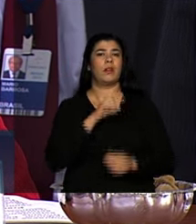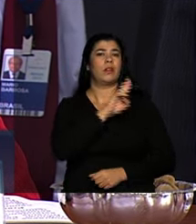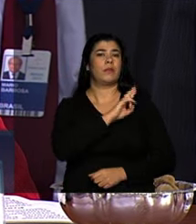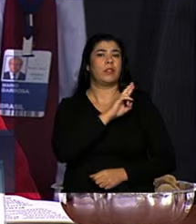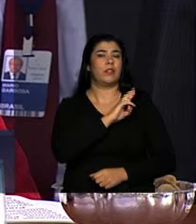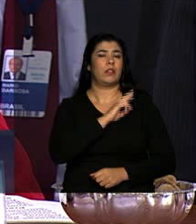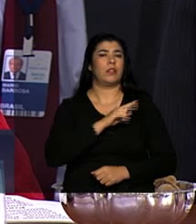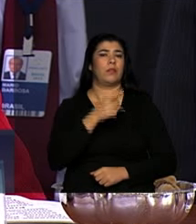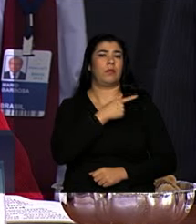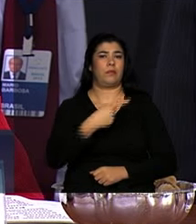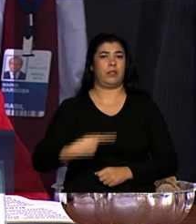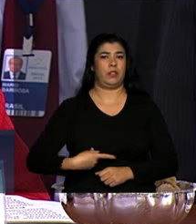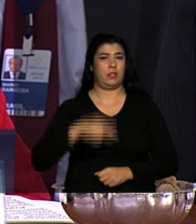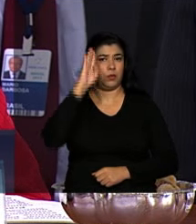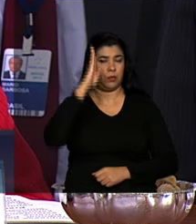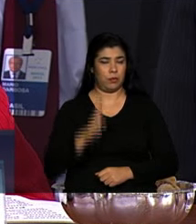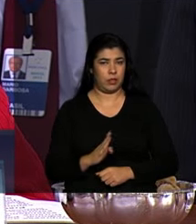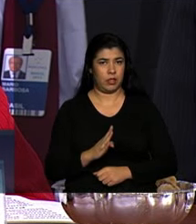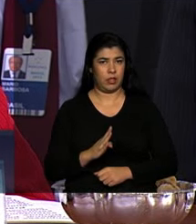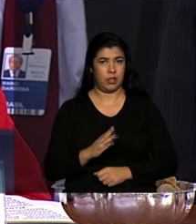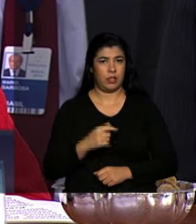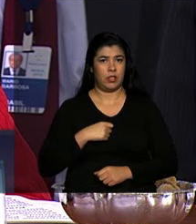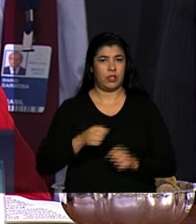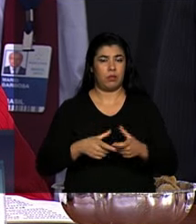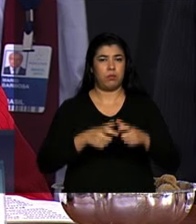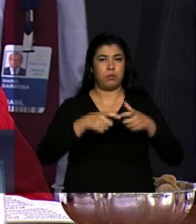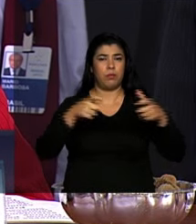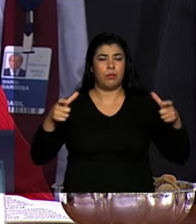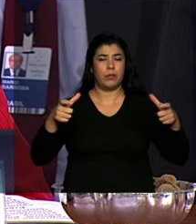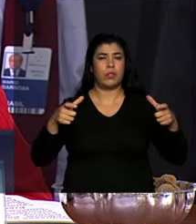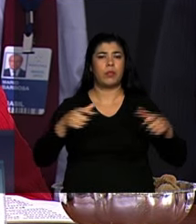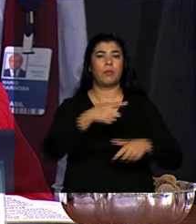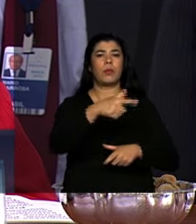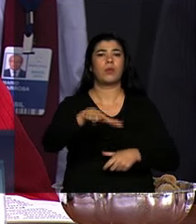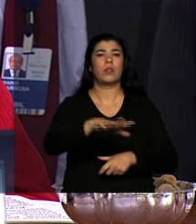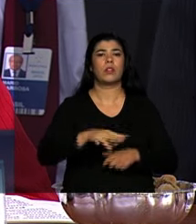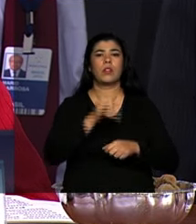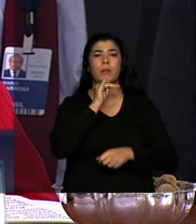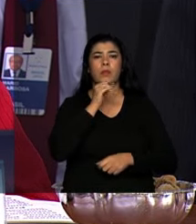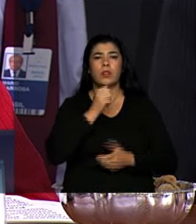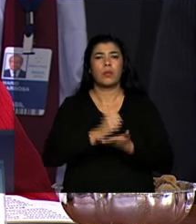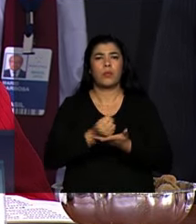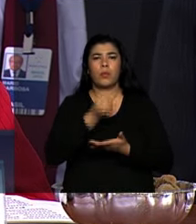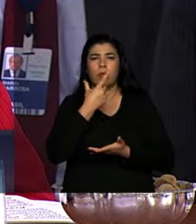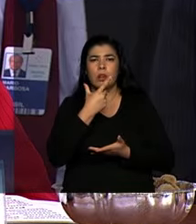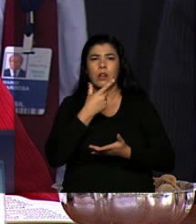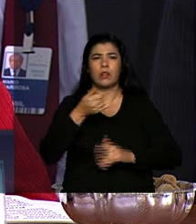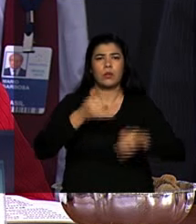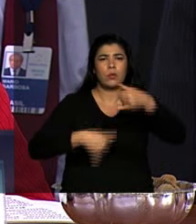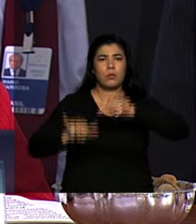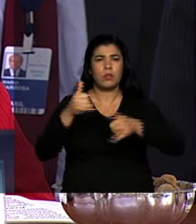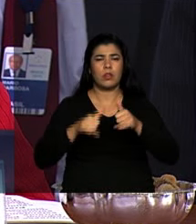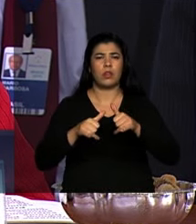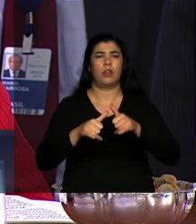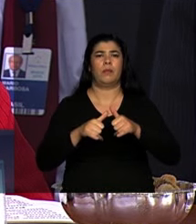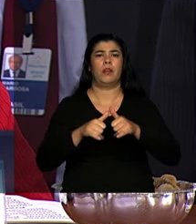novos setores, como o de fármacos, o de química, cosméticos,